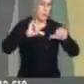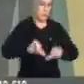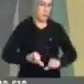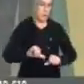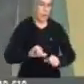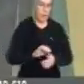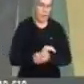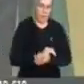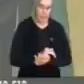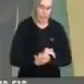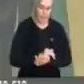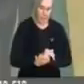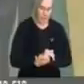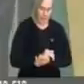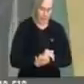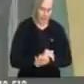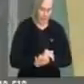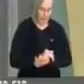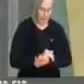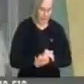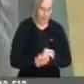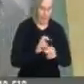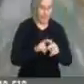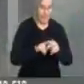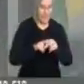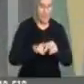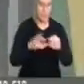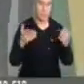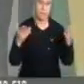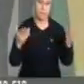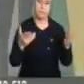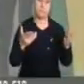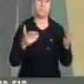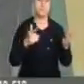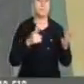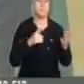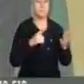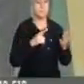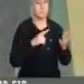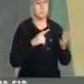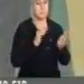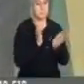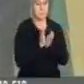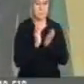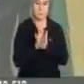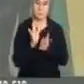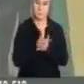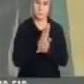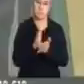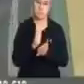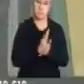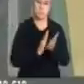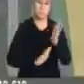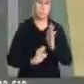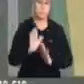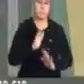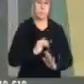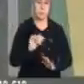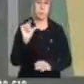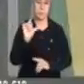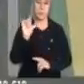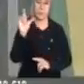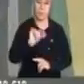recaem sobre as novas gerações. Por certo, há risco de setores mais vulneráveis e menos